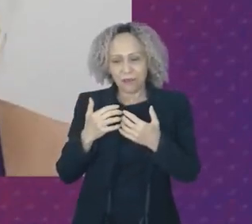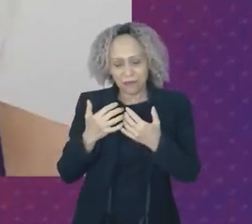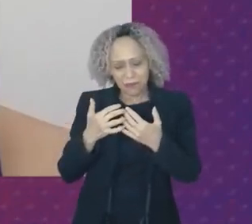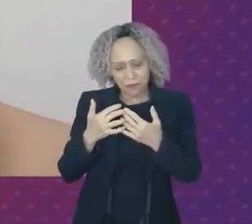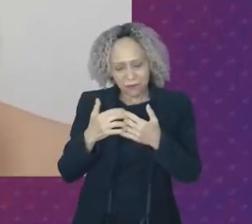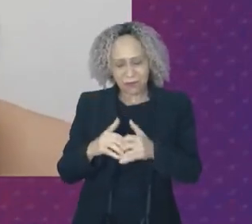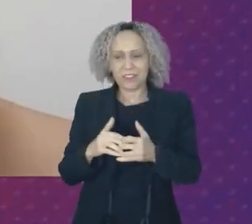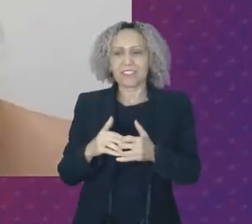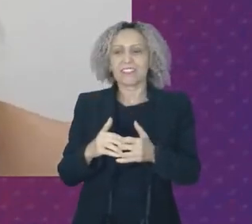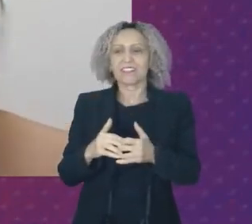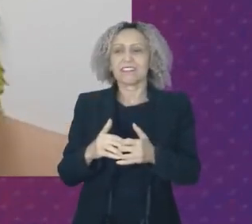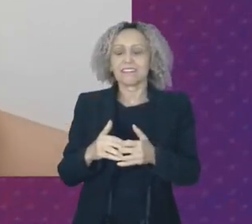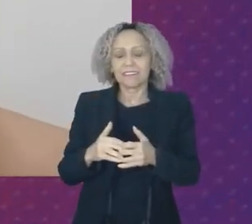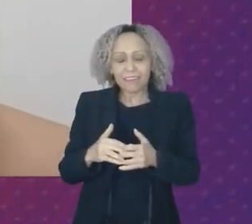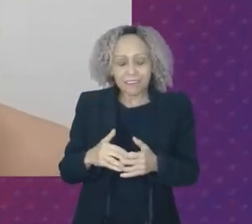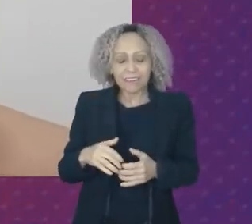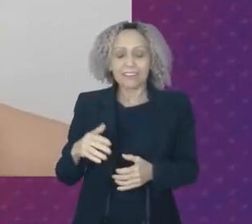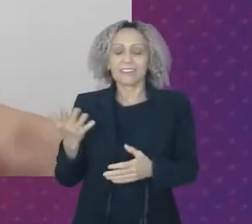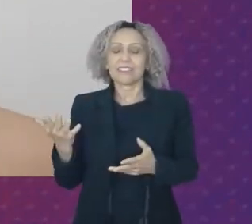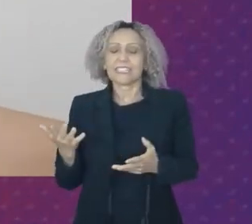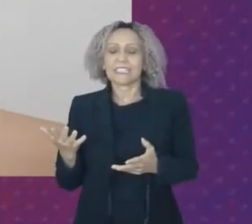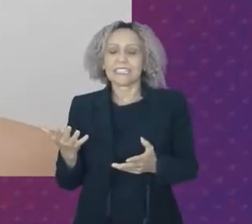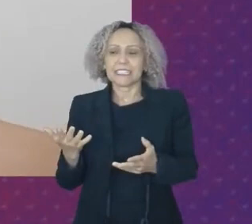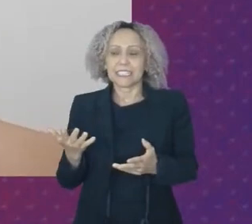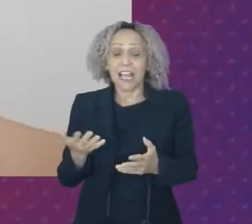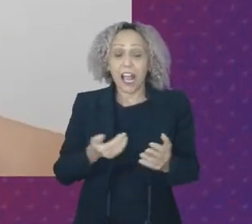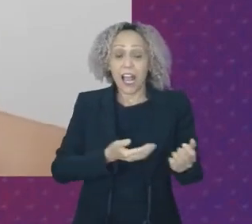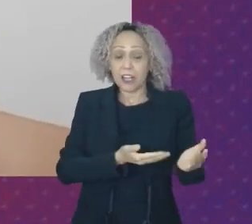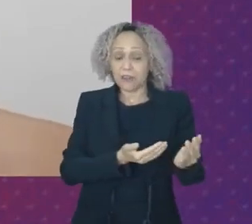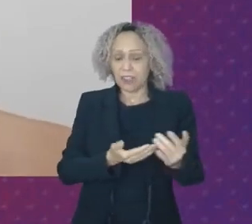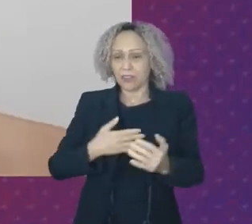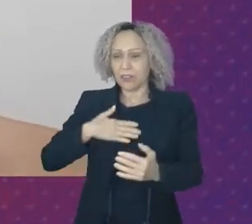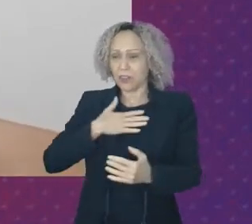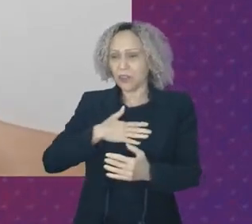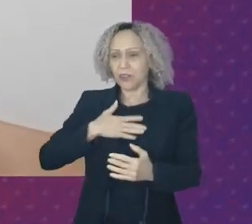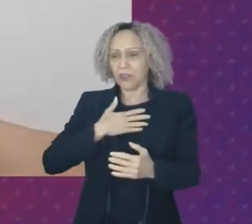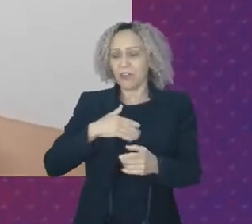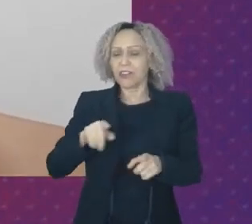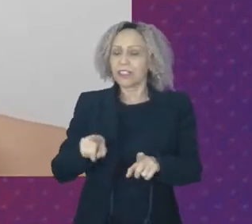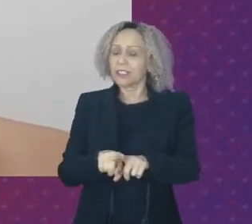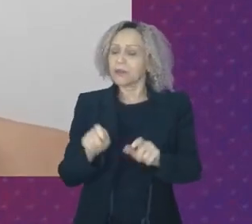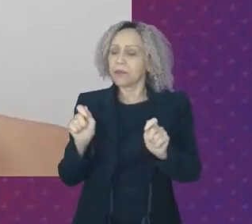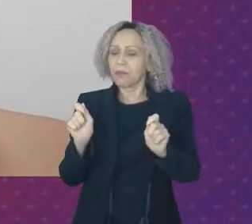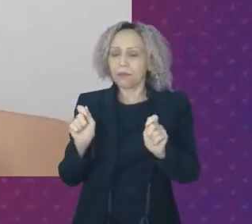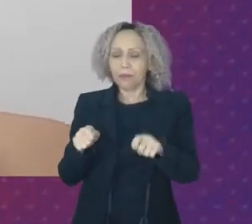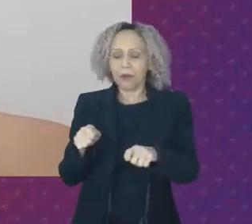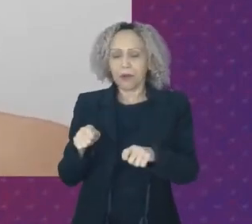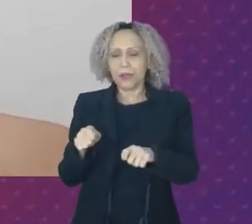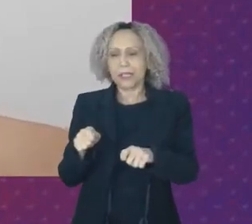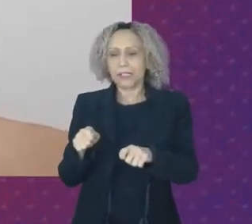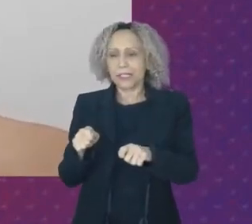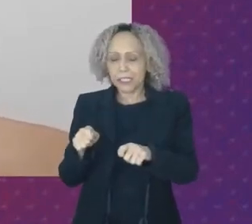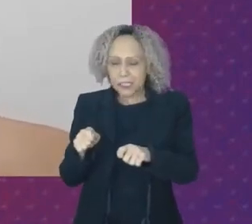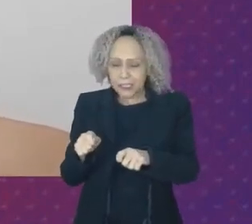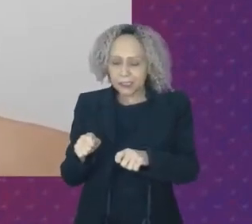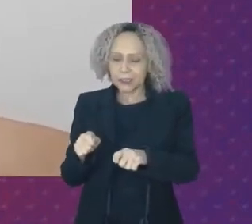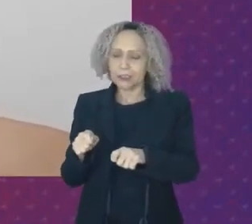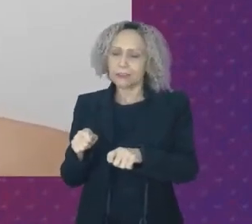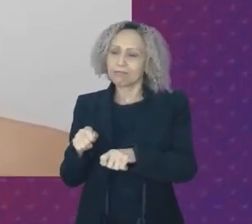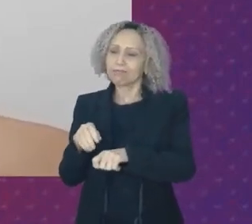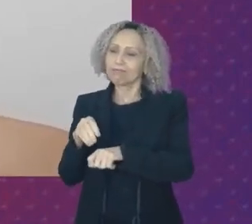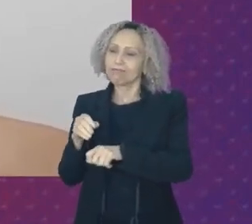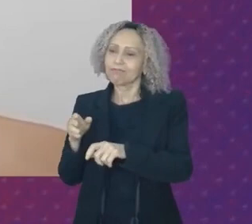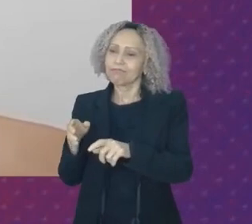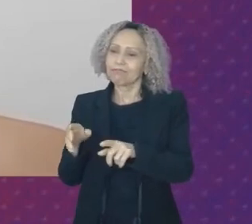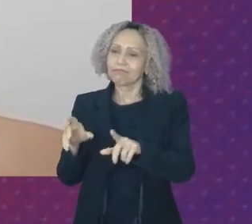juventude, gera meme, é muito bacana e pode ser bastante utilizado. Acho que outra candidatura